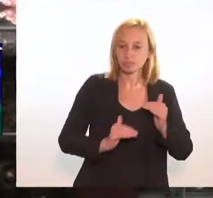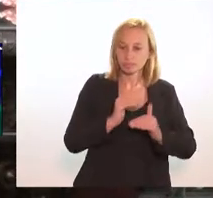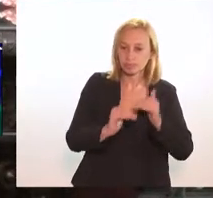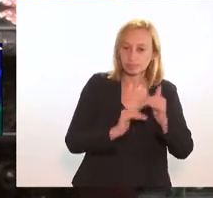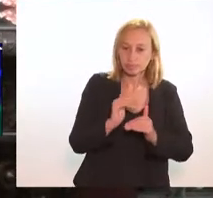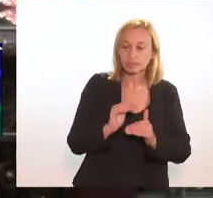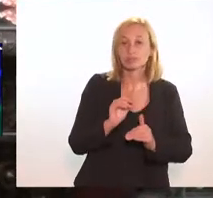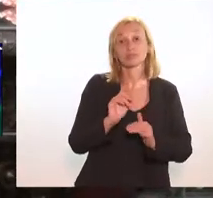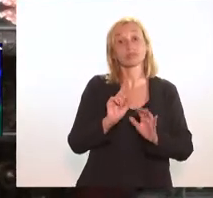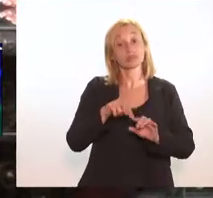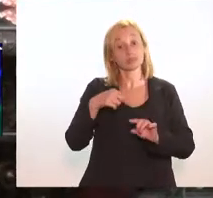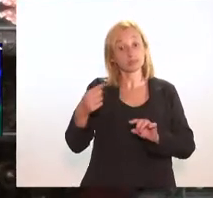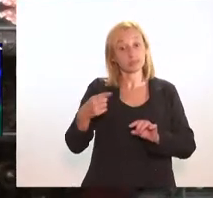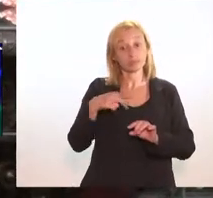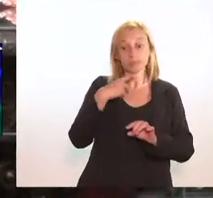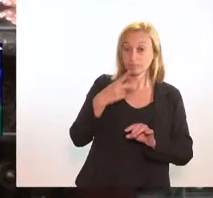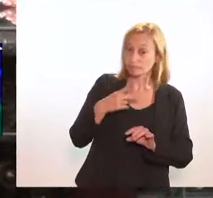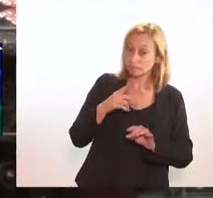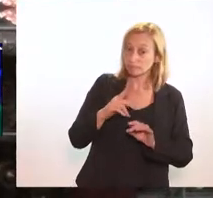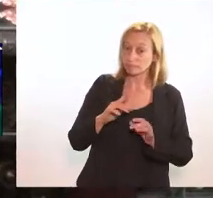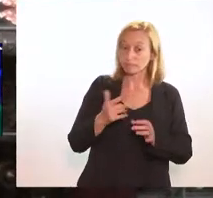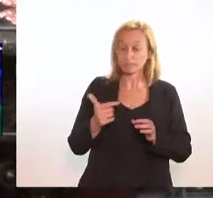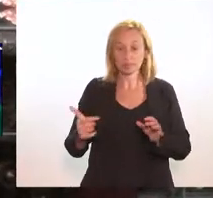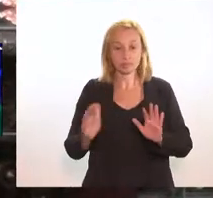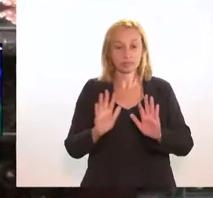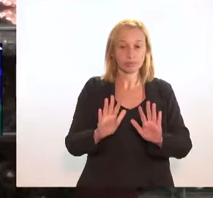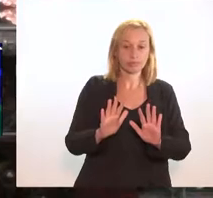não dizer que pode ter algum...